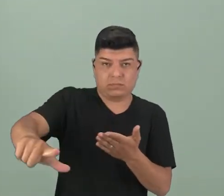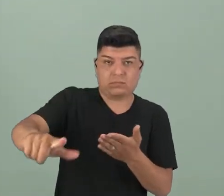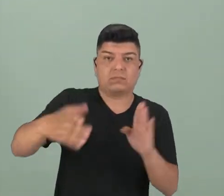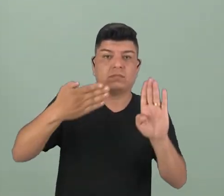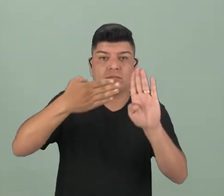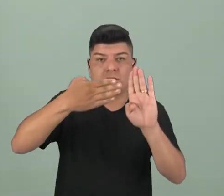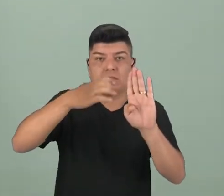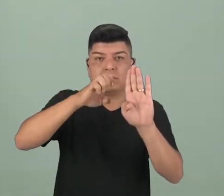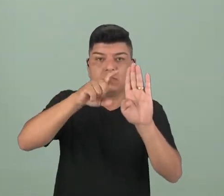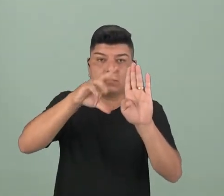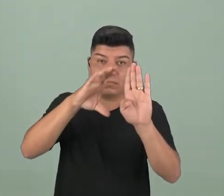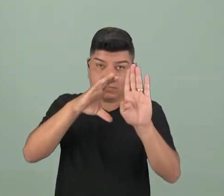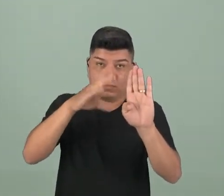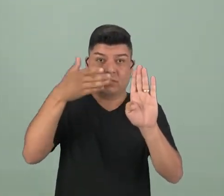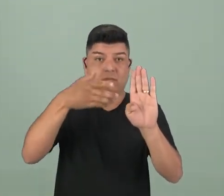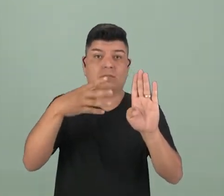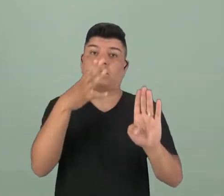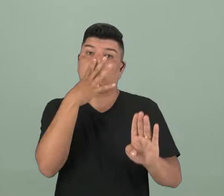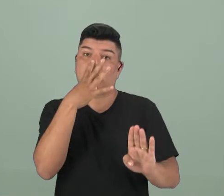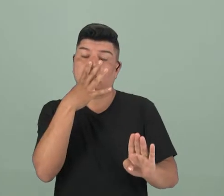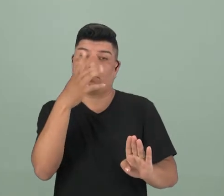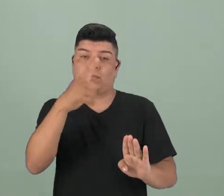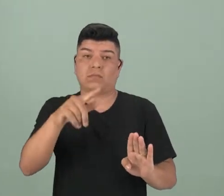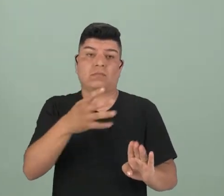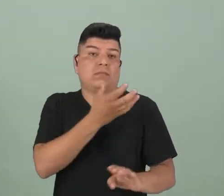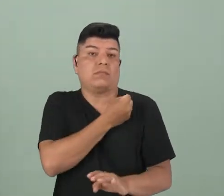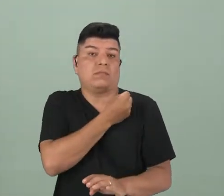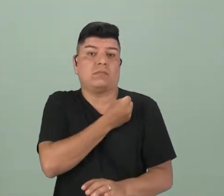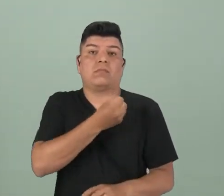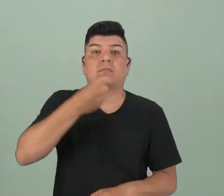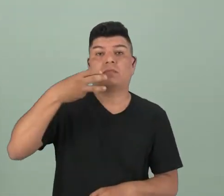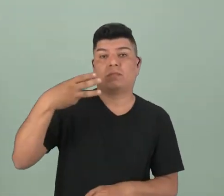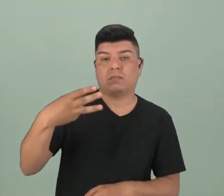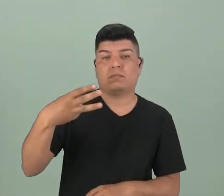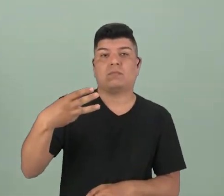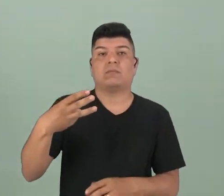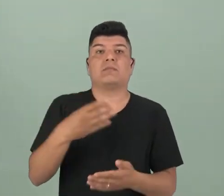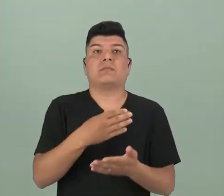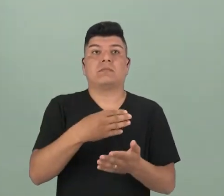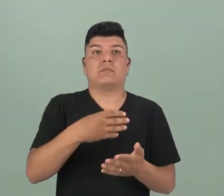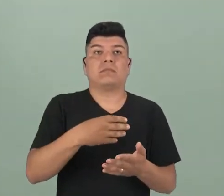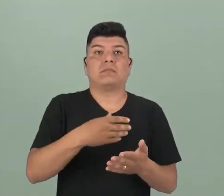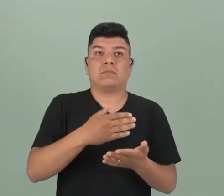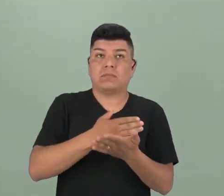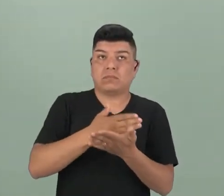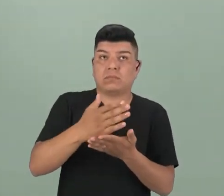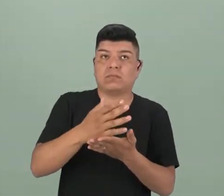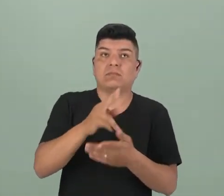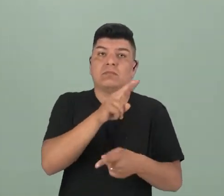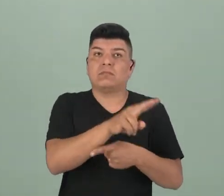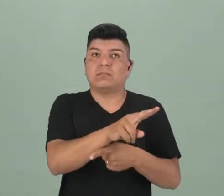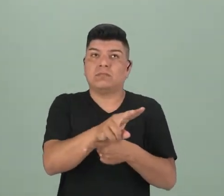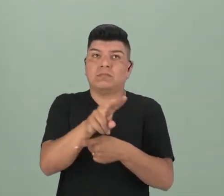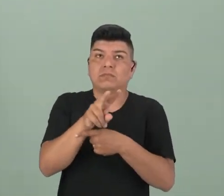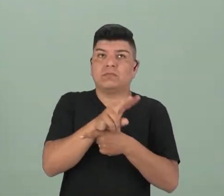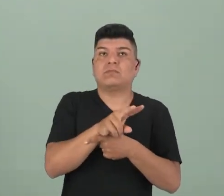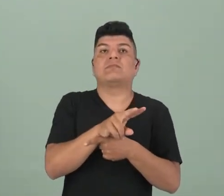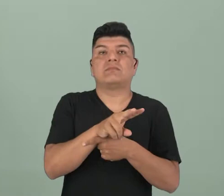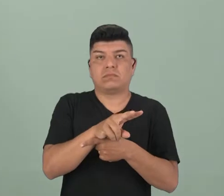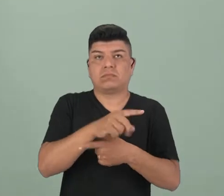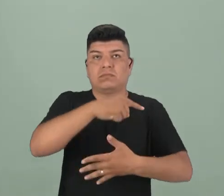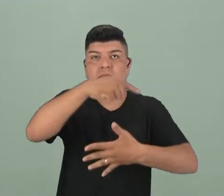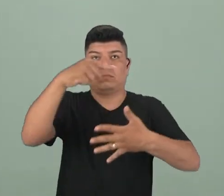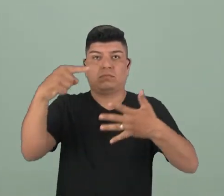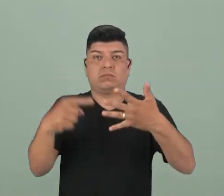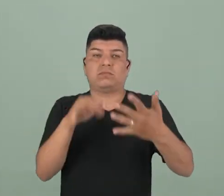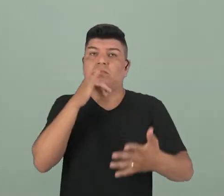a plataforma Eduque. Nós estamos na aula de número 13 com o tema Princípio de Conservação de Energia e Tipos de Energia, né?